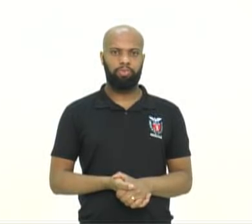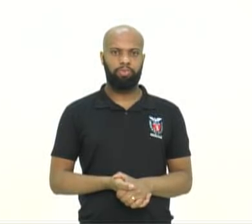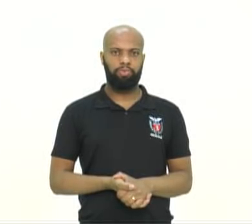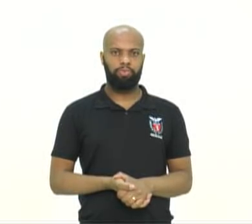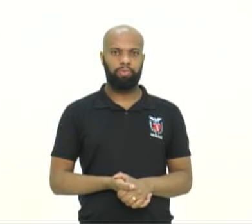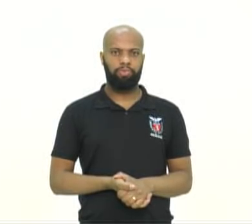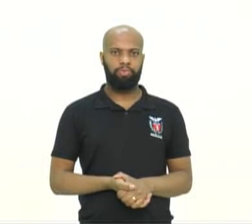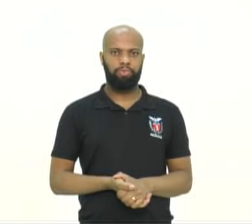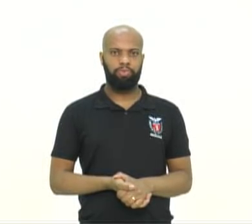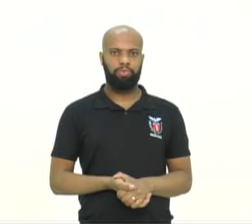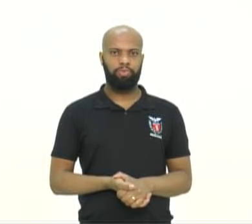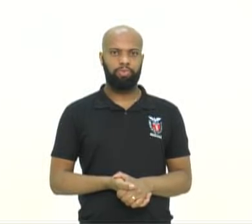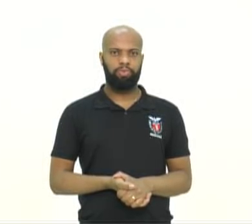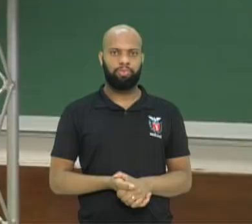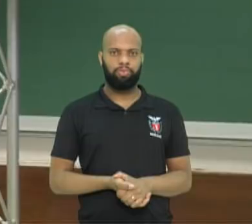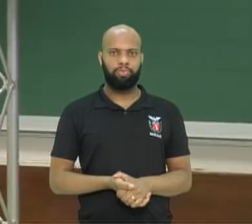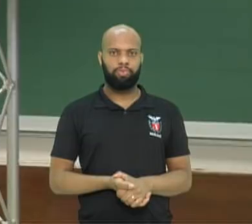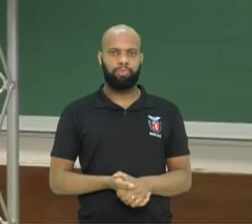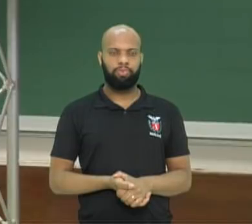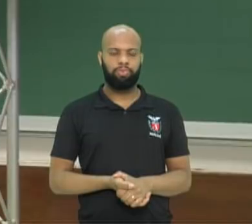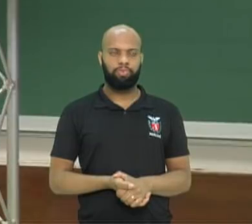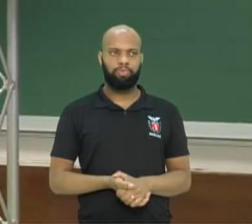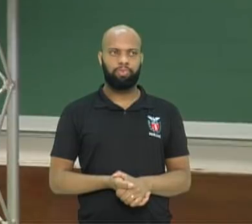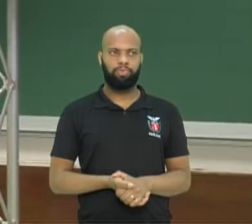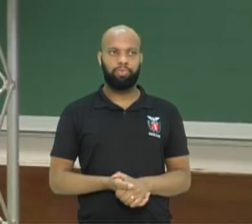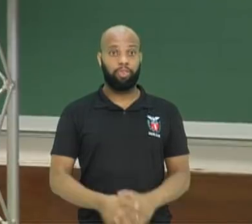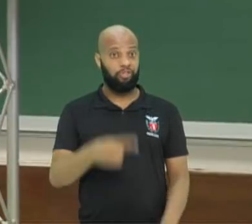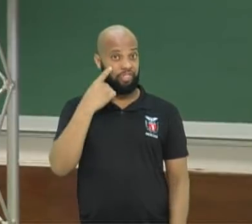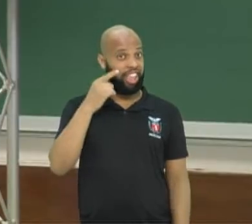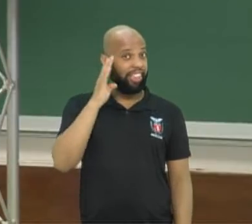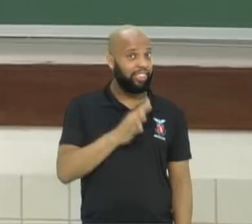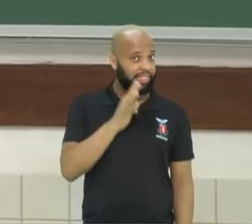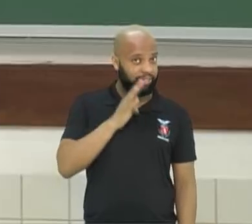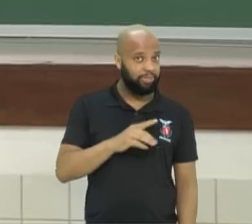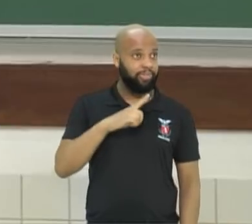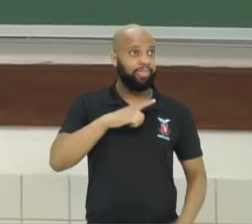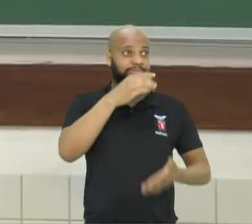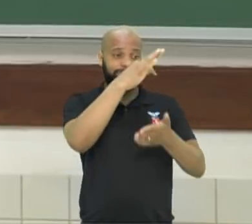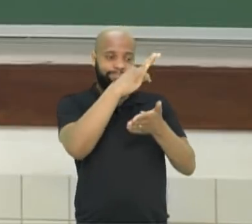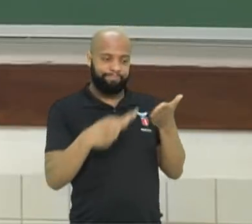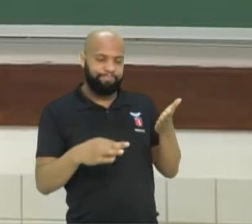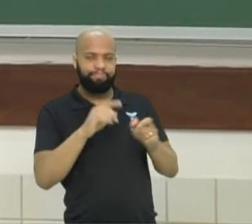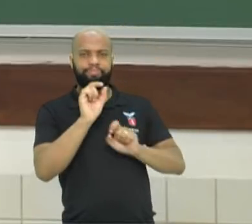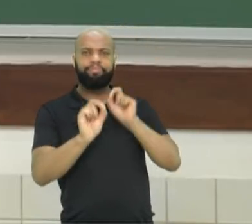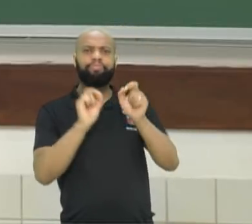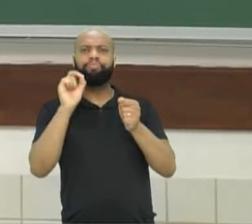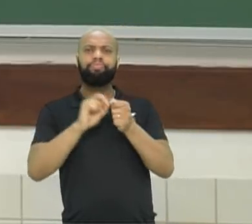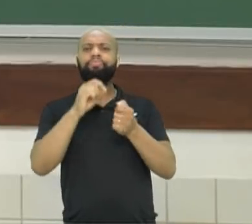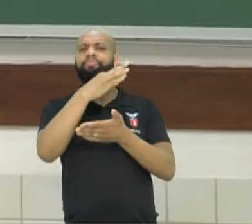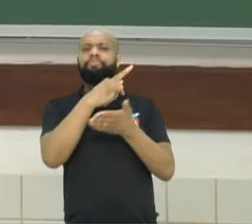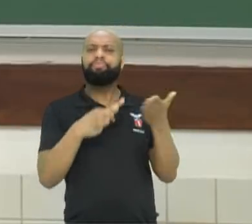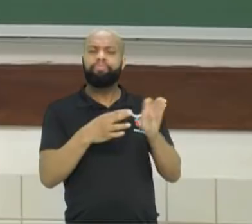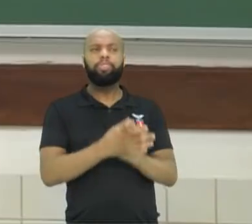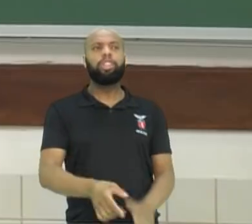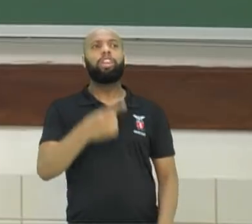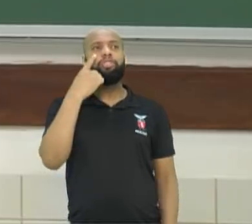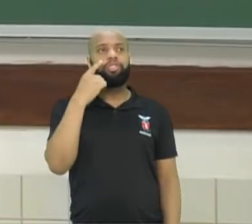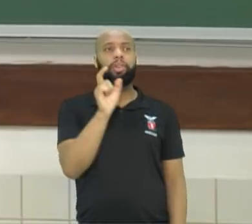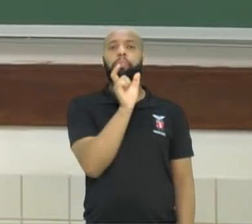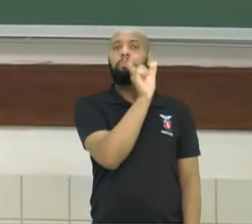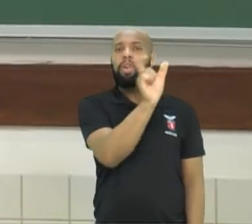since 1983. Então, olha que legal. Texto. O que a gente tem que fazer com o texto? Olhar